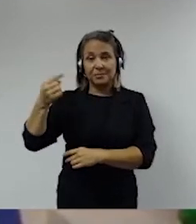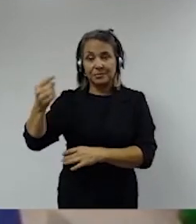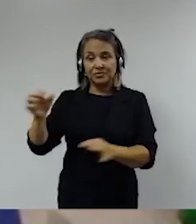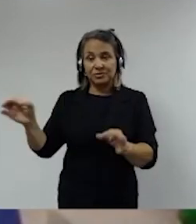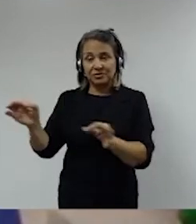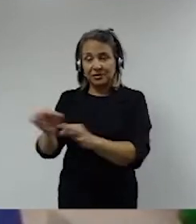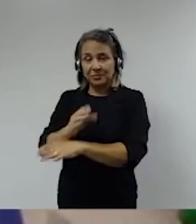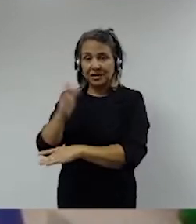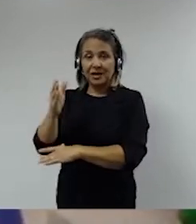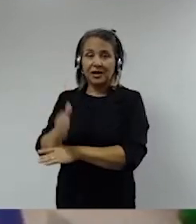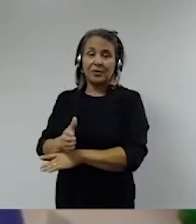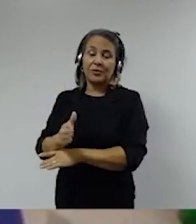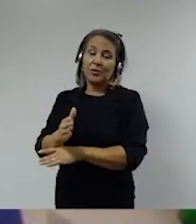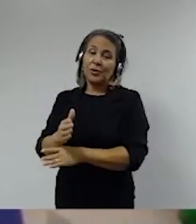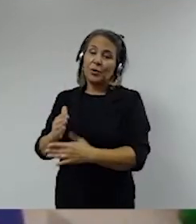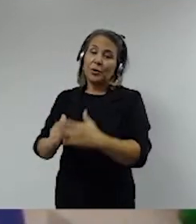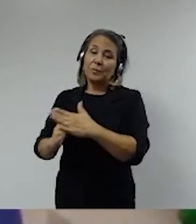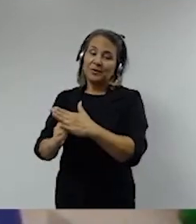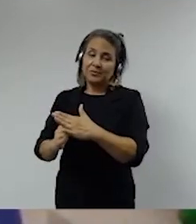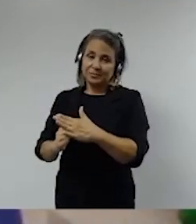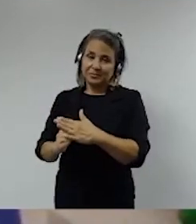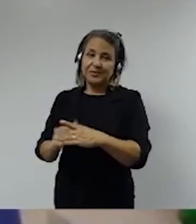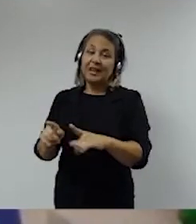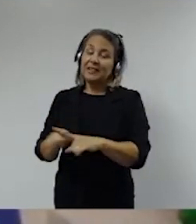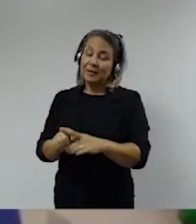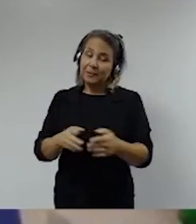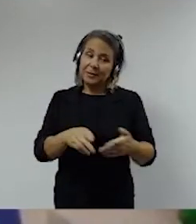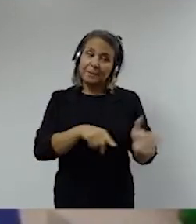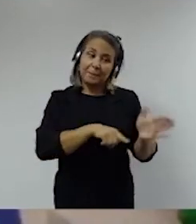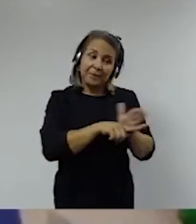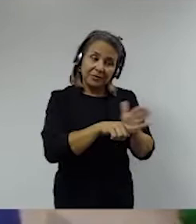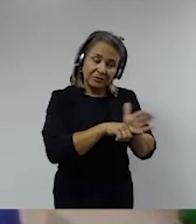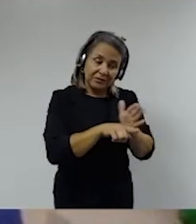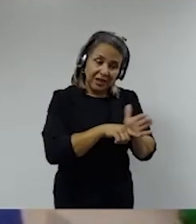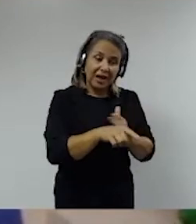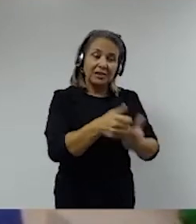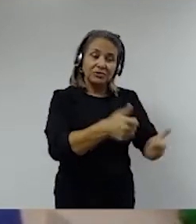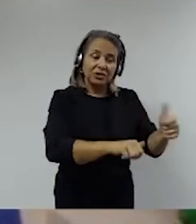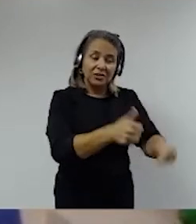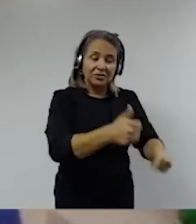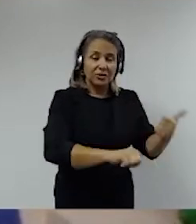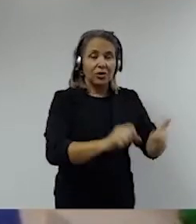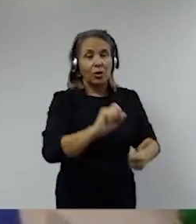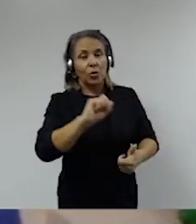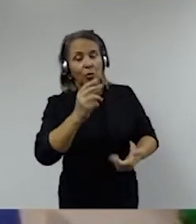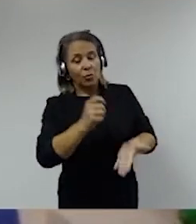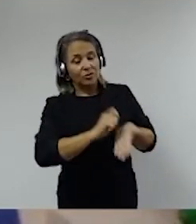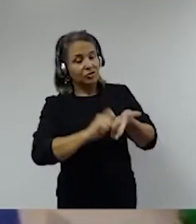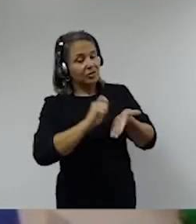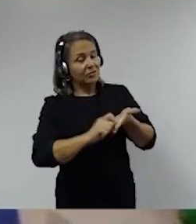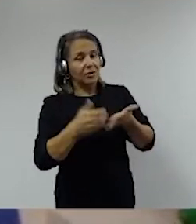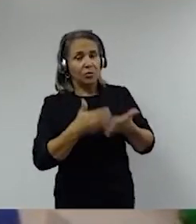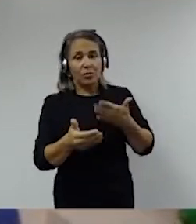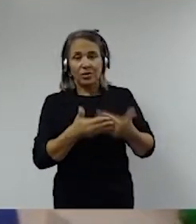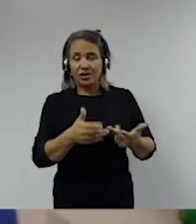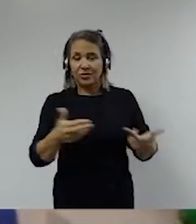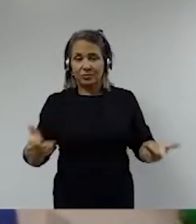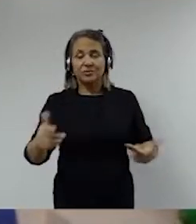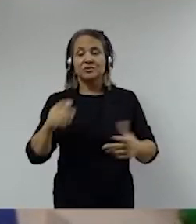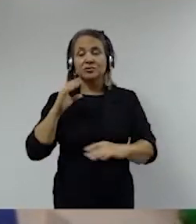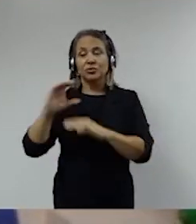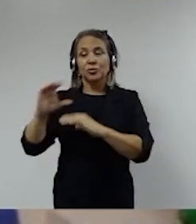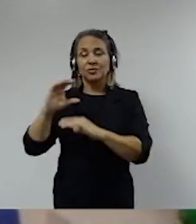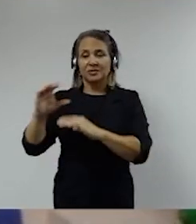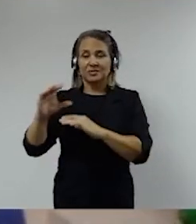cessado o impedimento, assim como consultar, diagnosticar ou prescrever por qualquer meio de comunicação de massa.